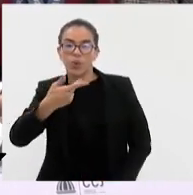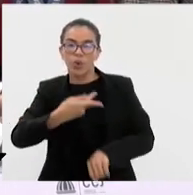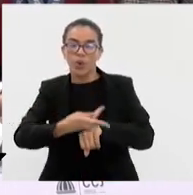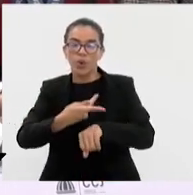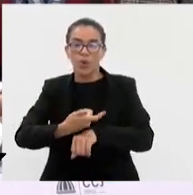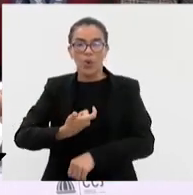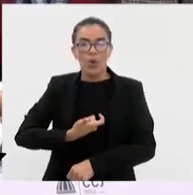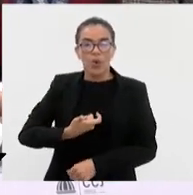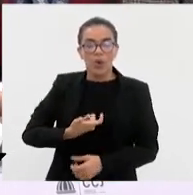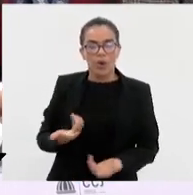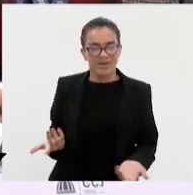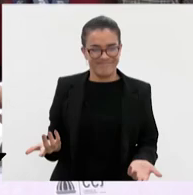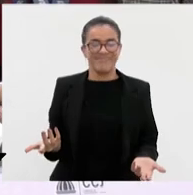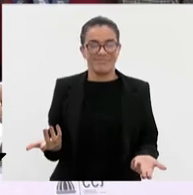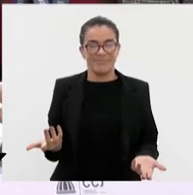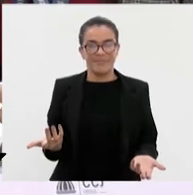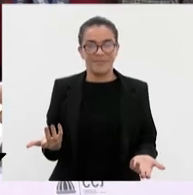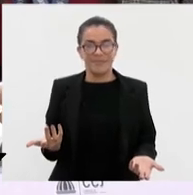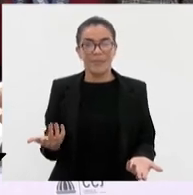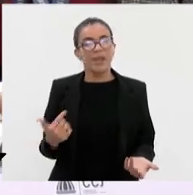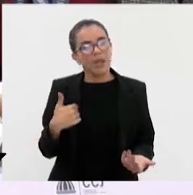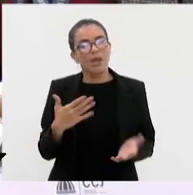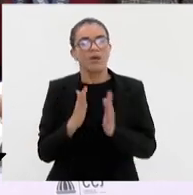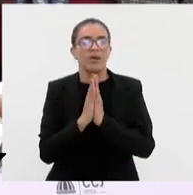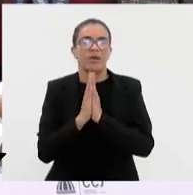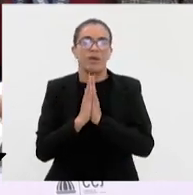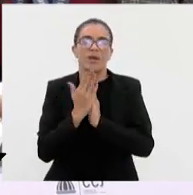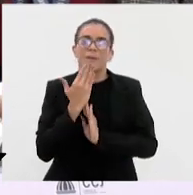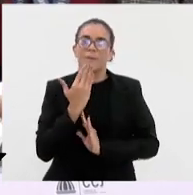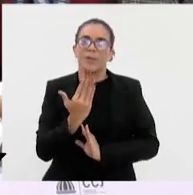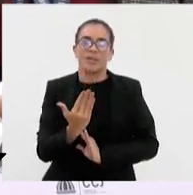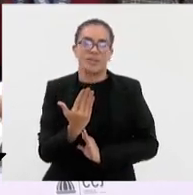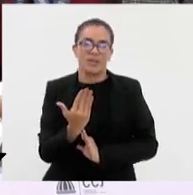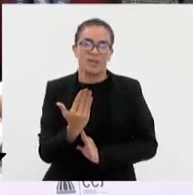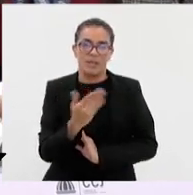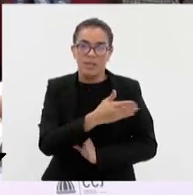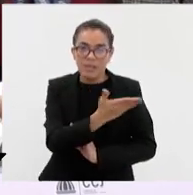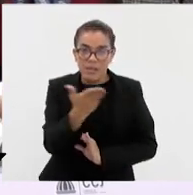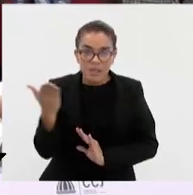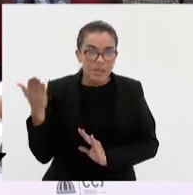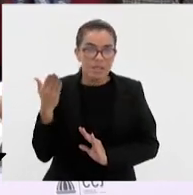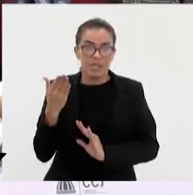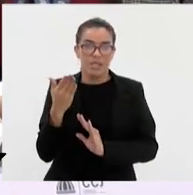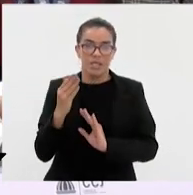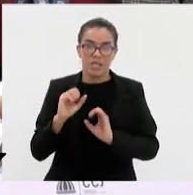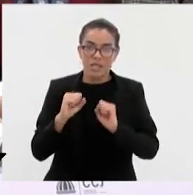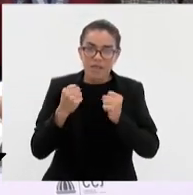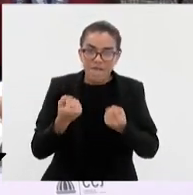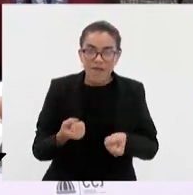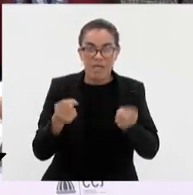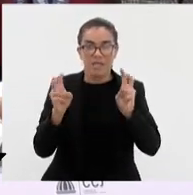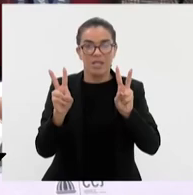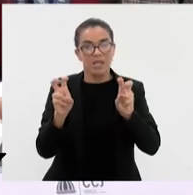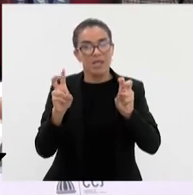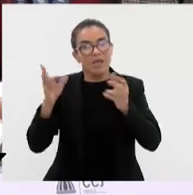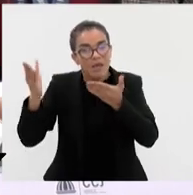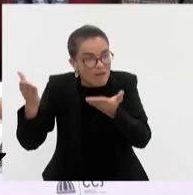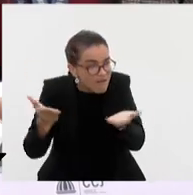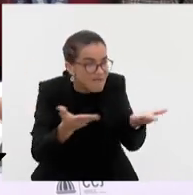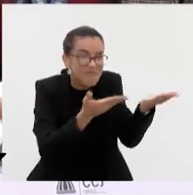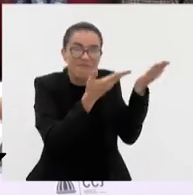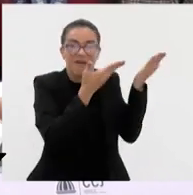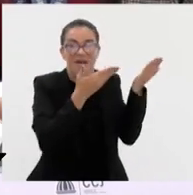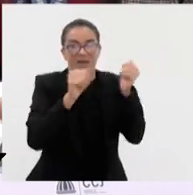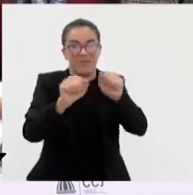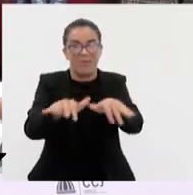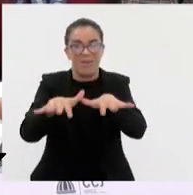aí eu gostaria de pedir àqueles que defendem este tema, que vá no plenário quando